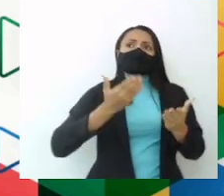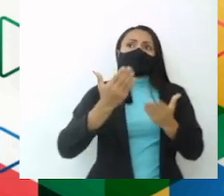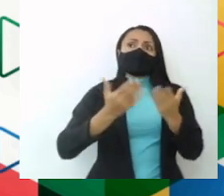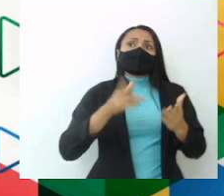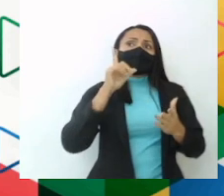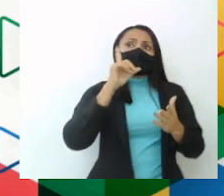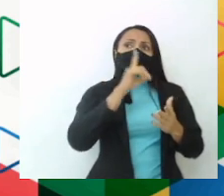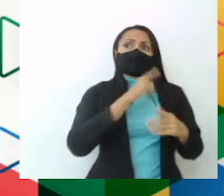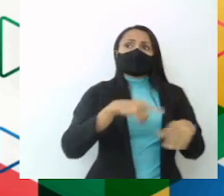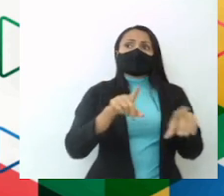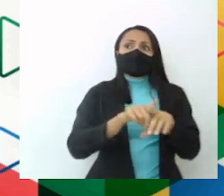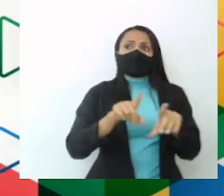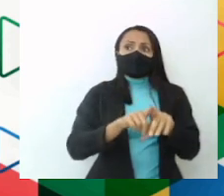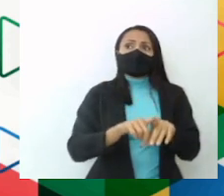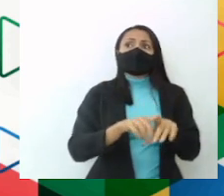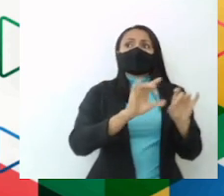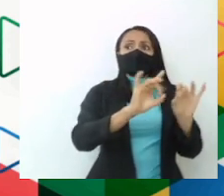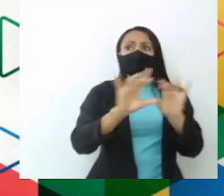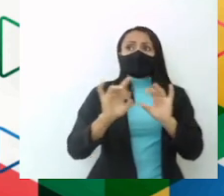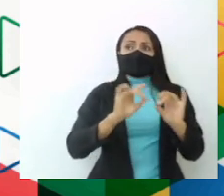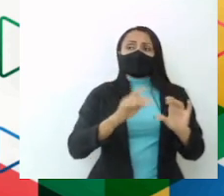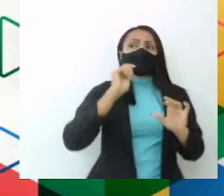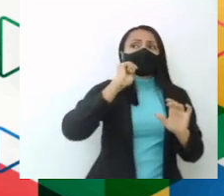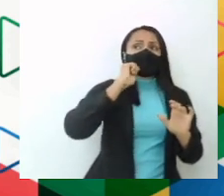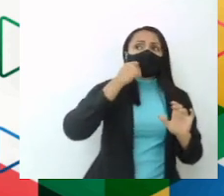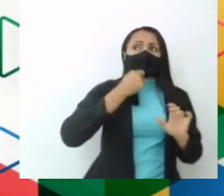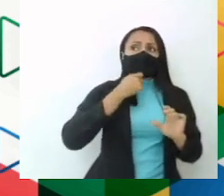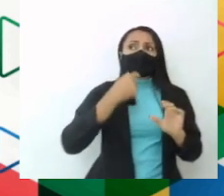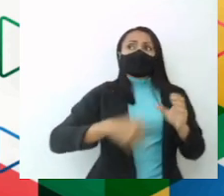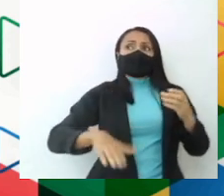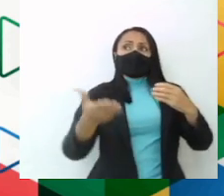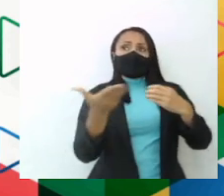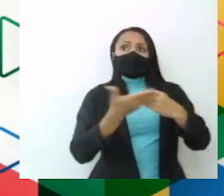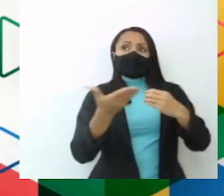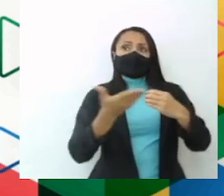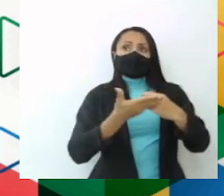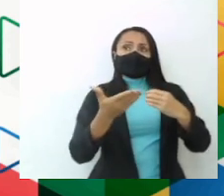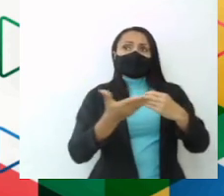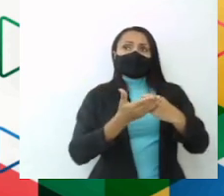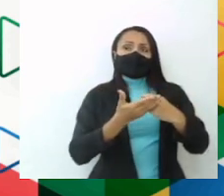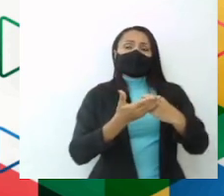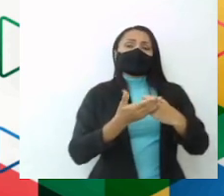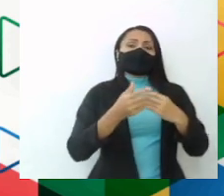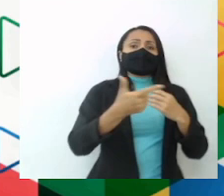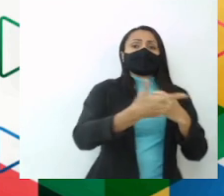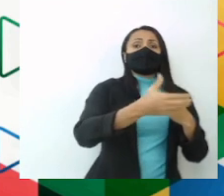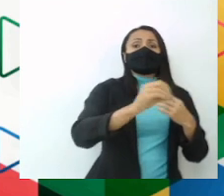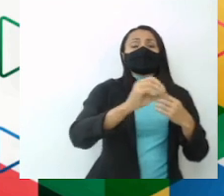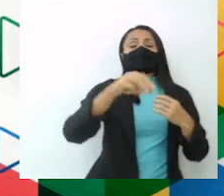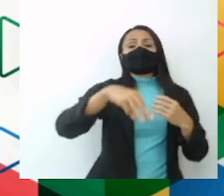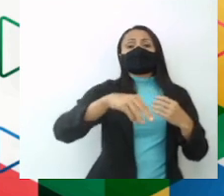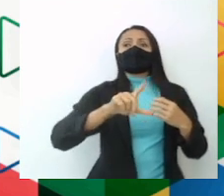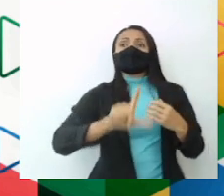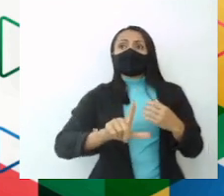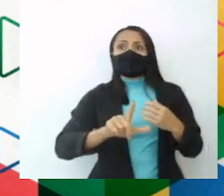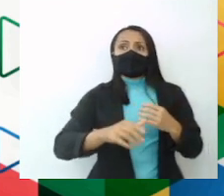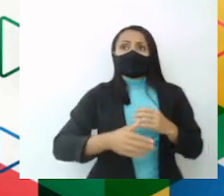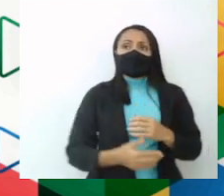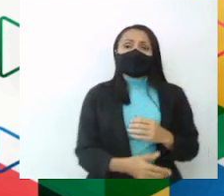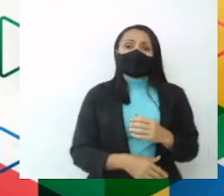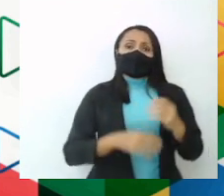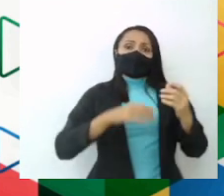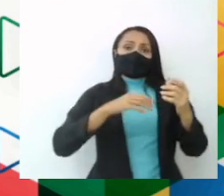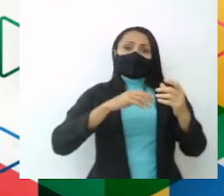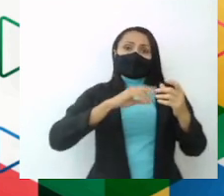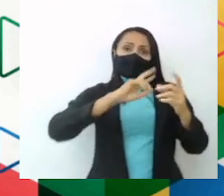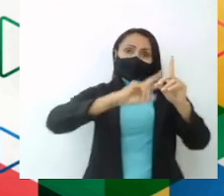lanchonete também passará a vender seus sucos em copos que comportam 200 ml a mais